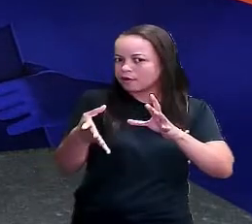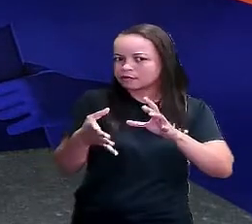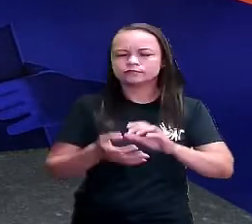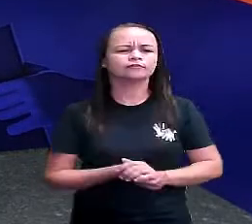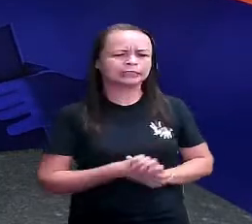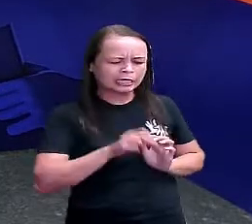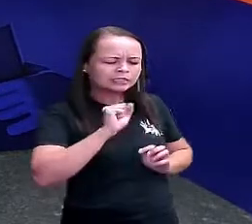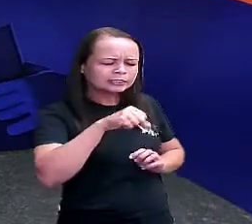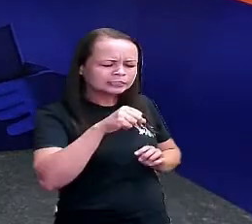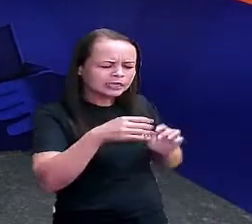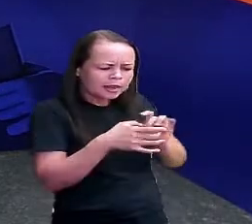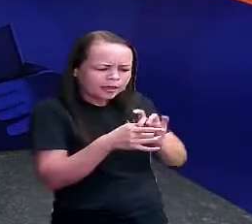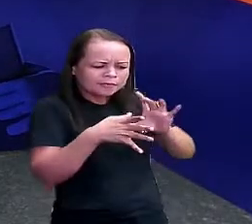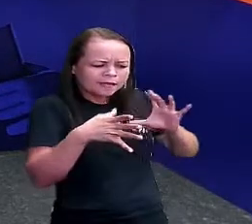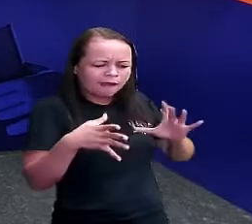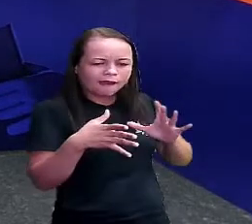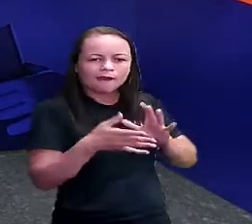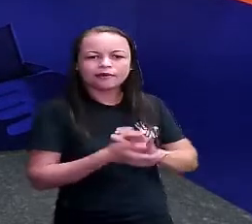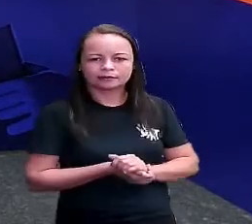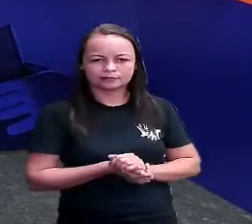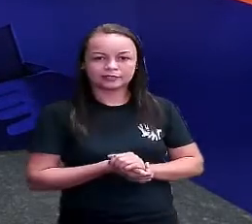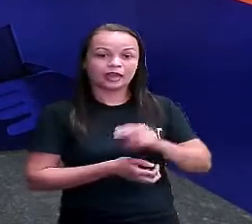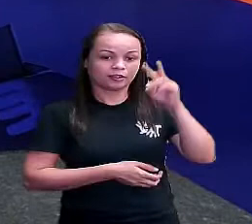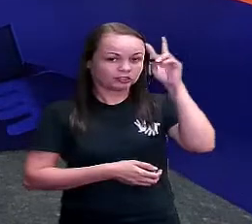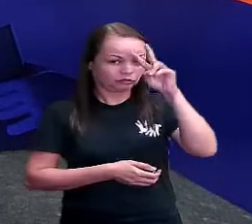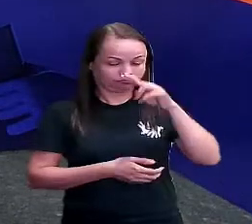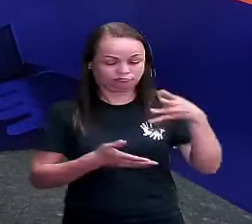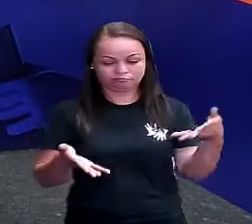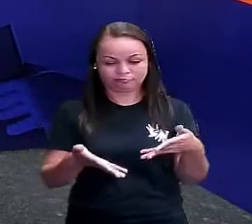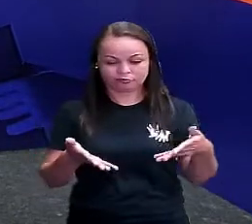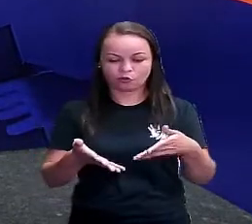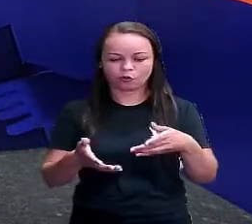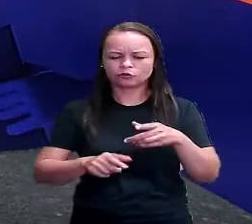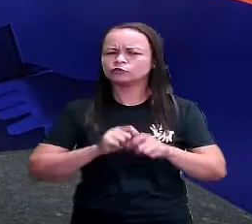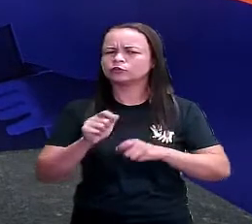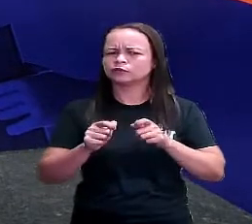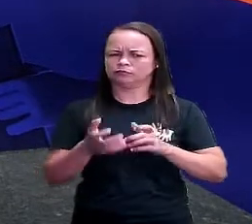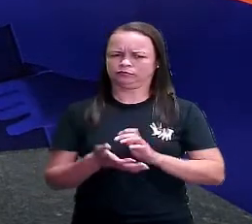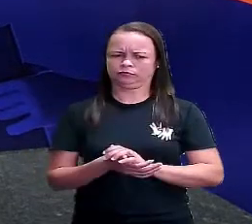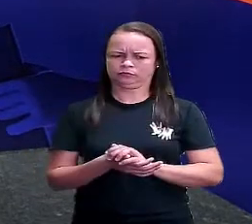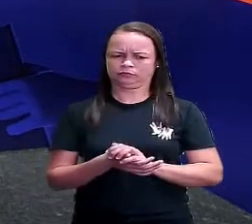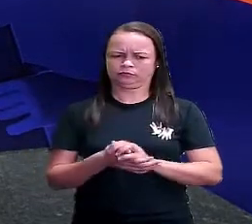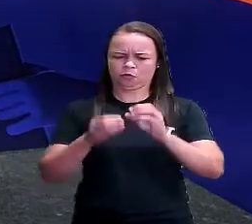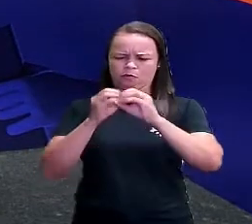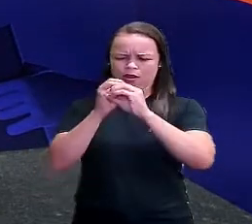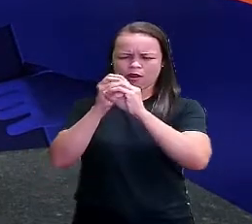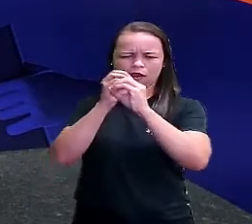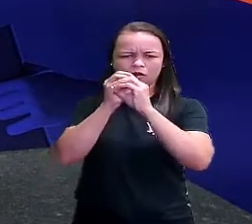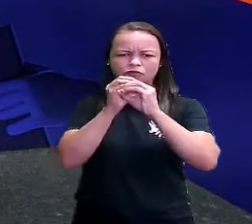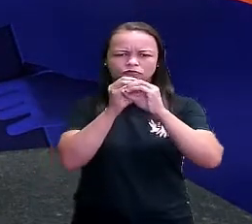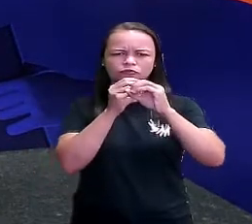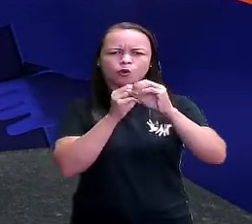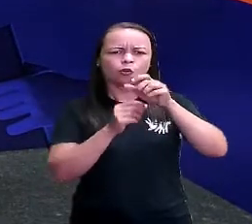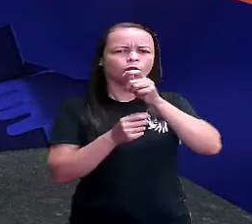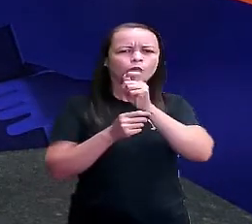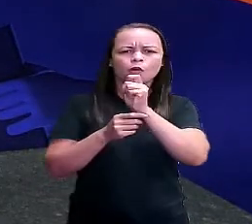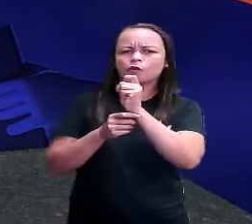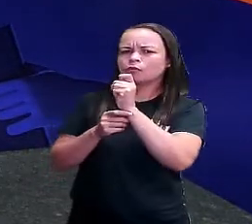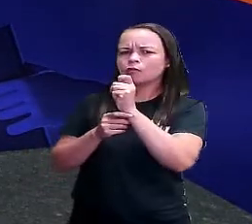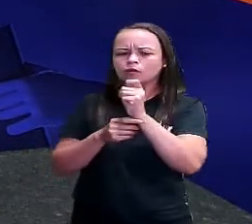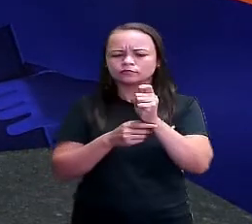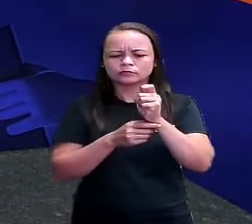baú. A história de hoje tem a ver com um megafone? Que história